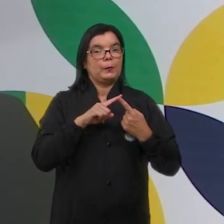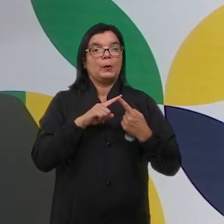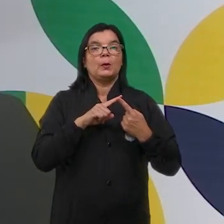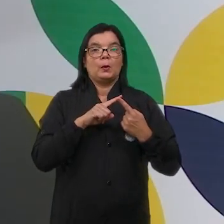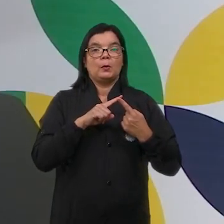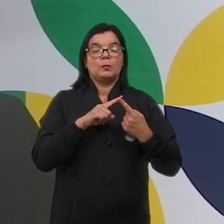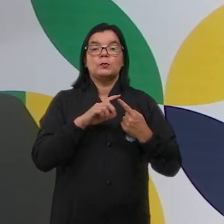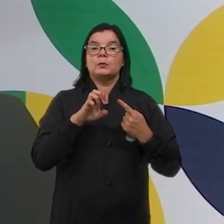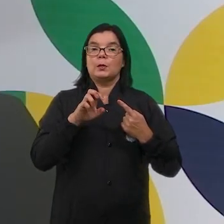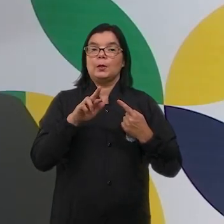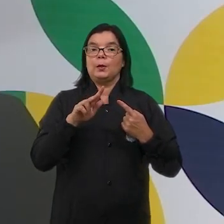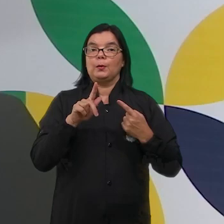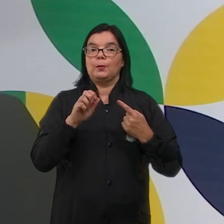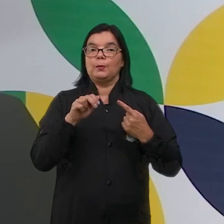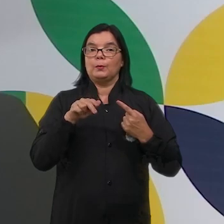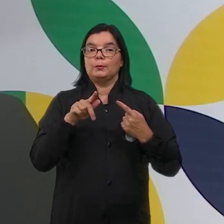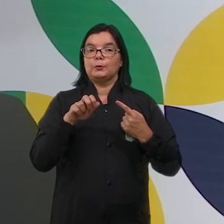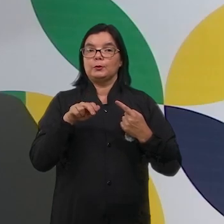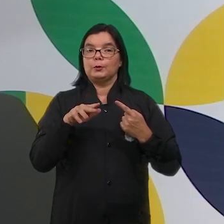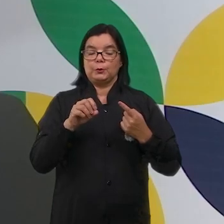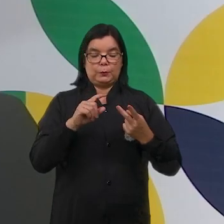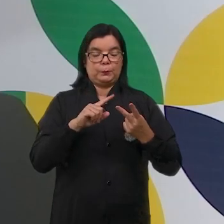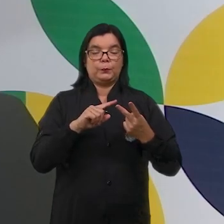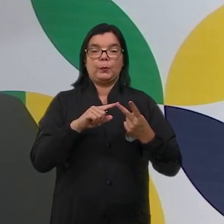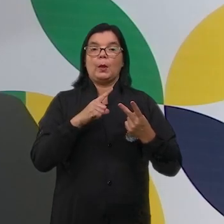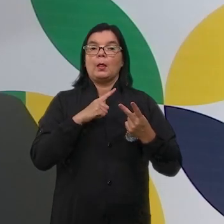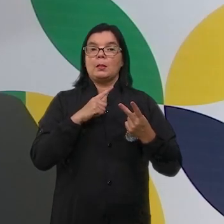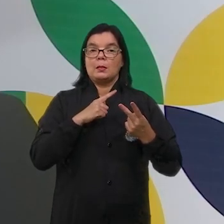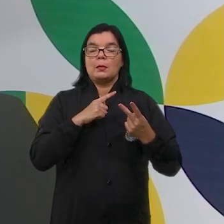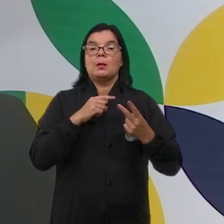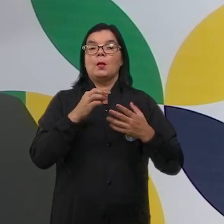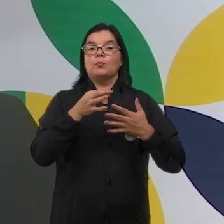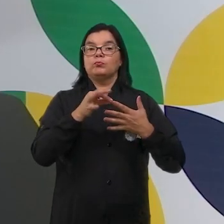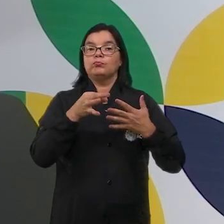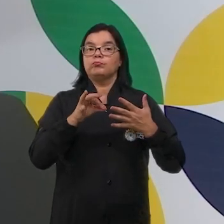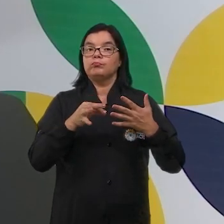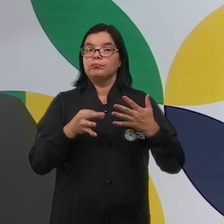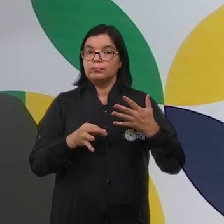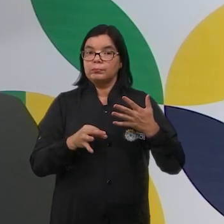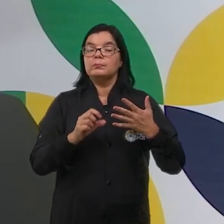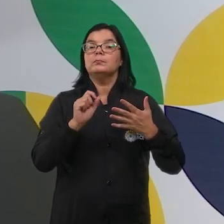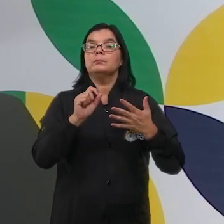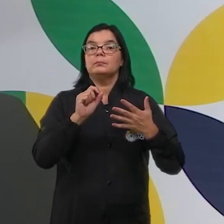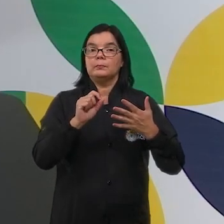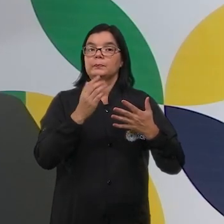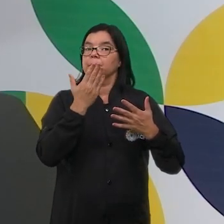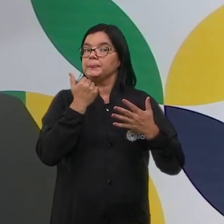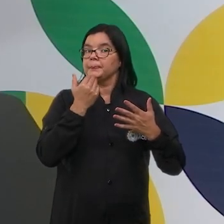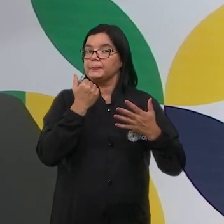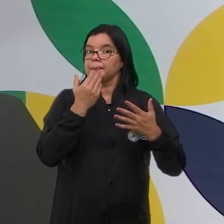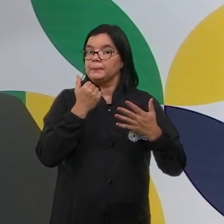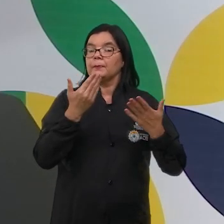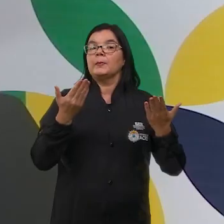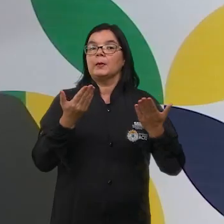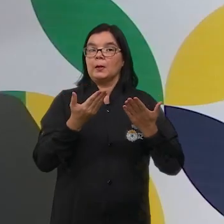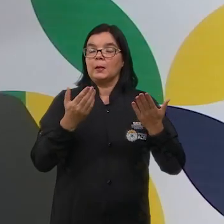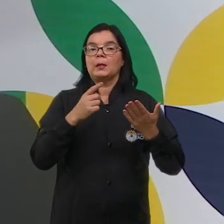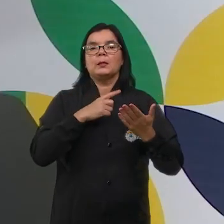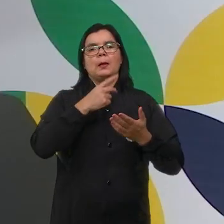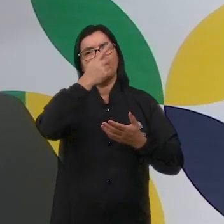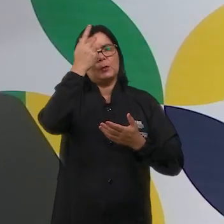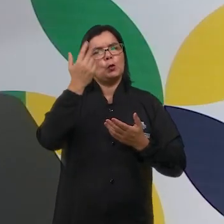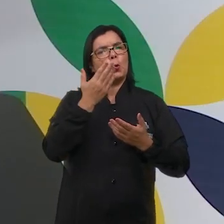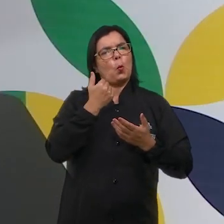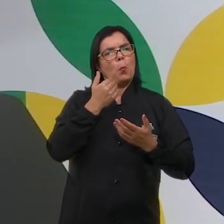recursos ergogênicos, ali a ferramenta, e aí aqui a gente tem aspecto especificamente relacionado à alimentação. E aí tem gente que come demais,